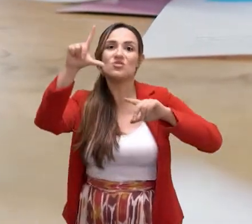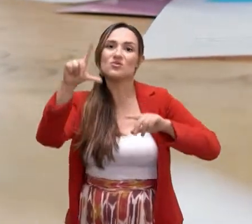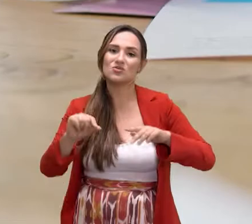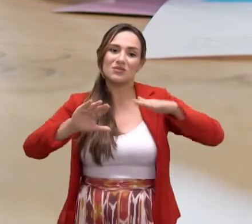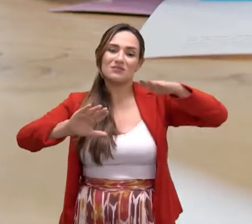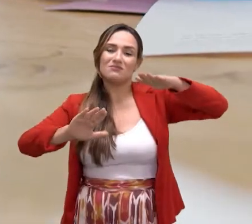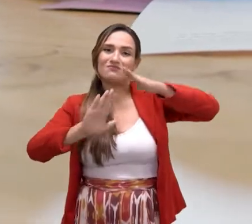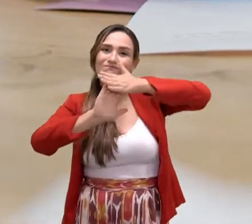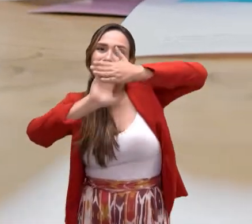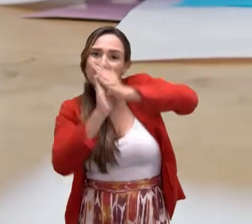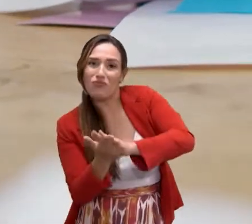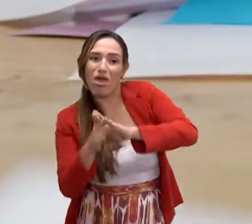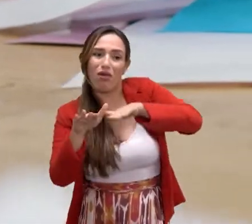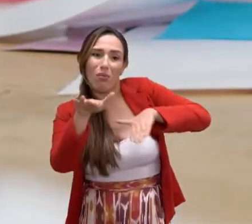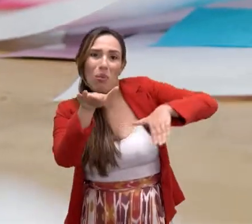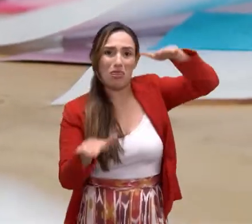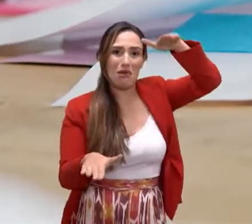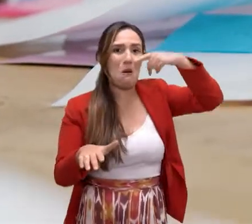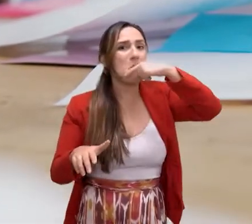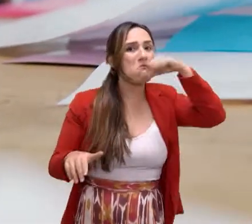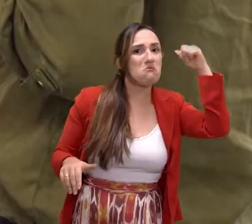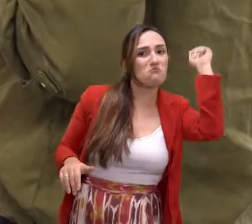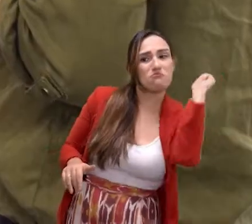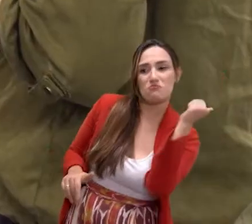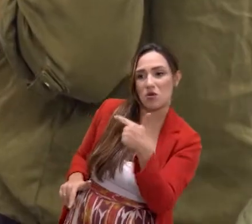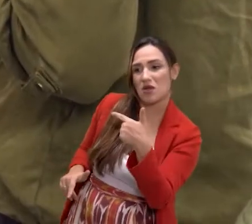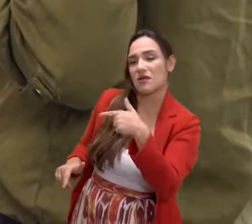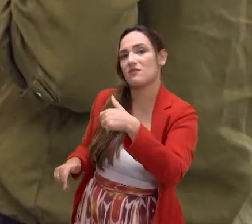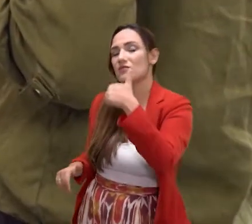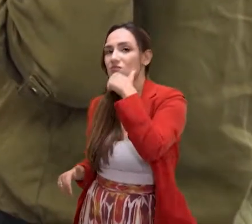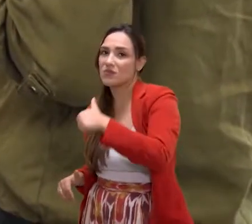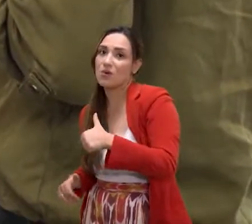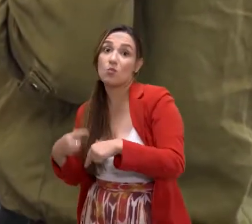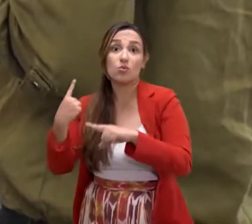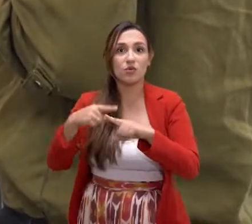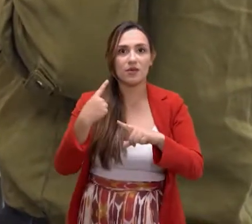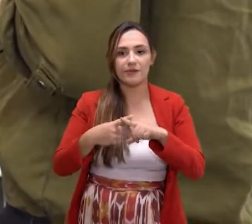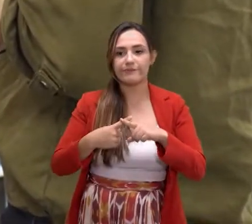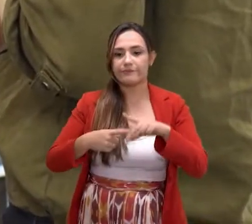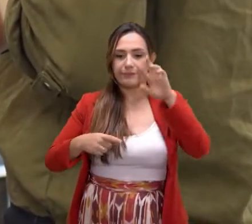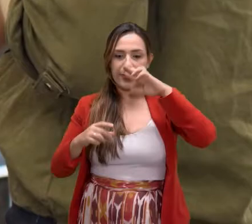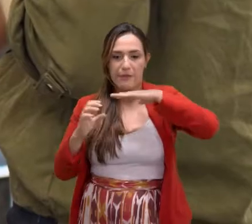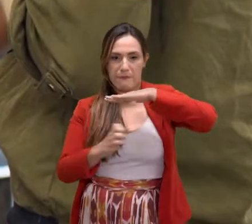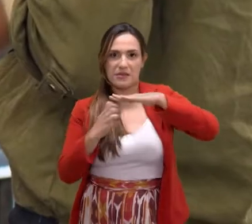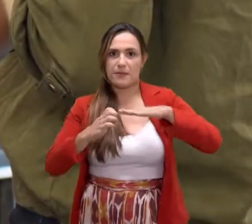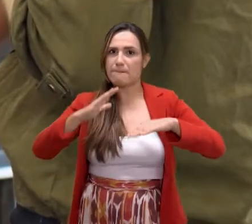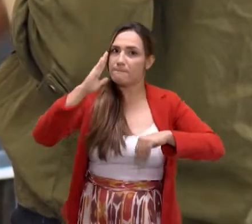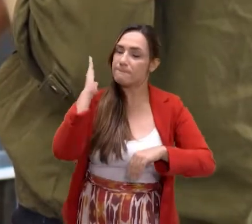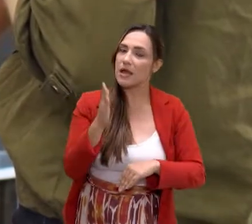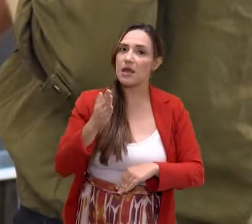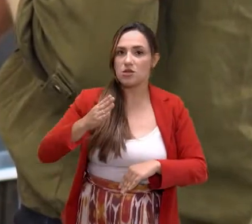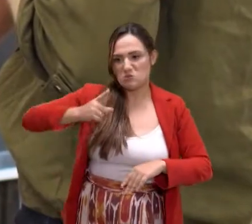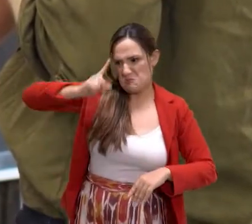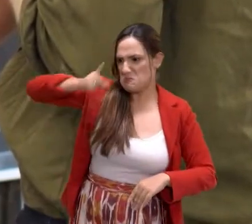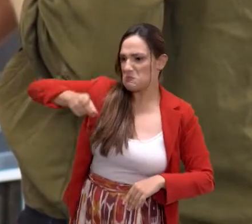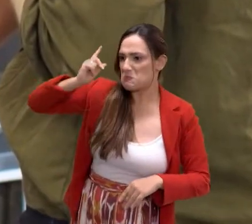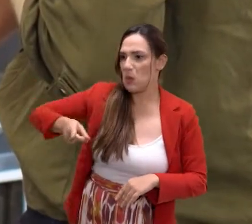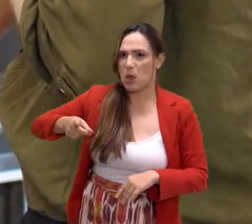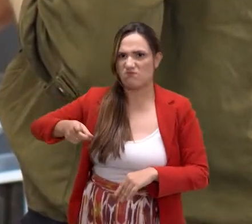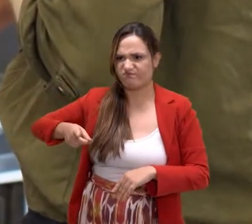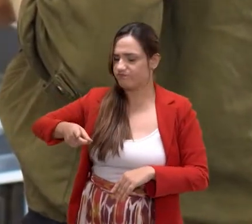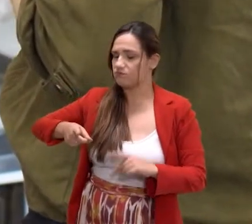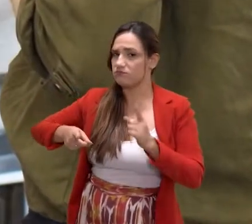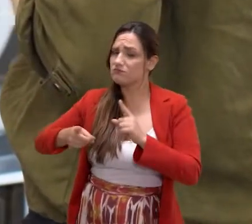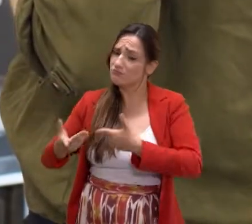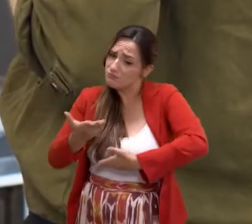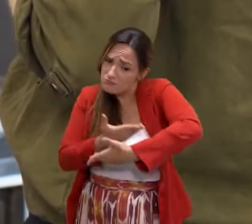dos preconceitos relacionados ao gênero. Isso porque instituições e empresas se tornam menos autoritárias